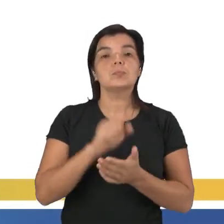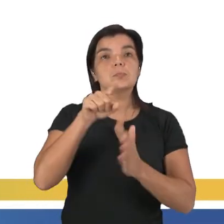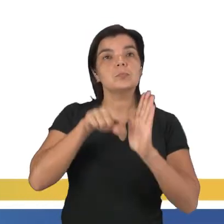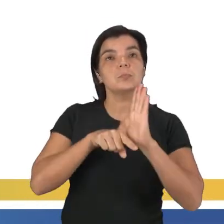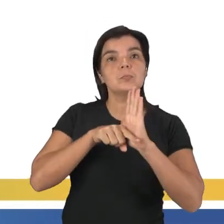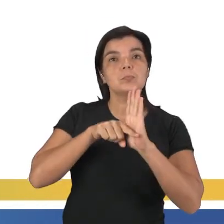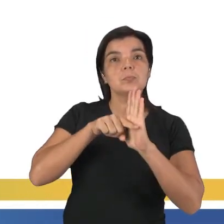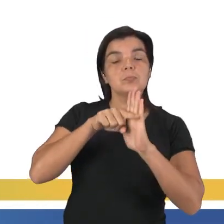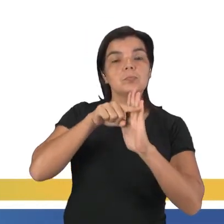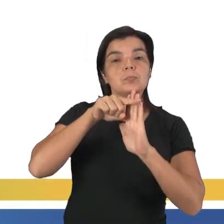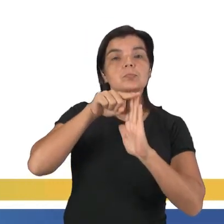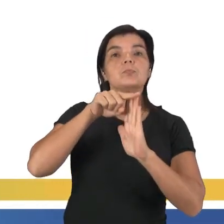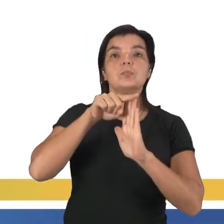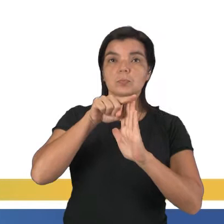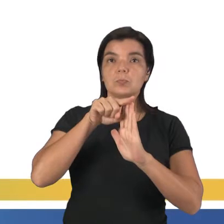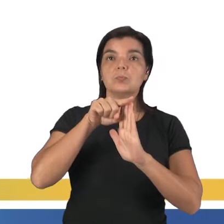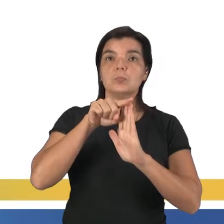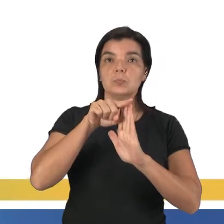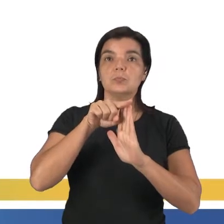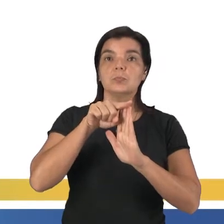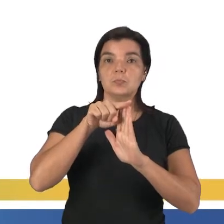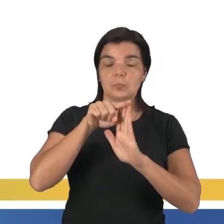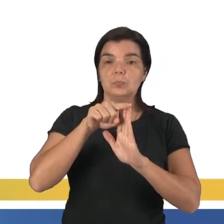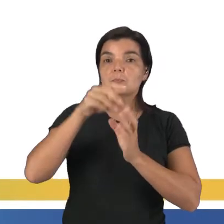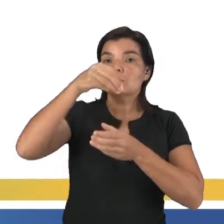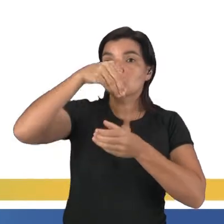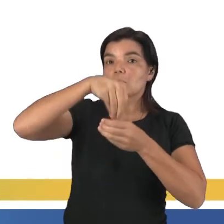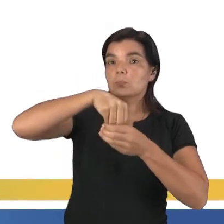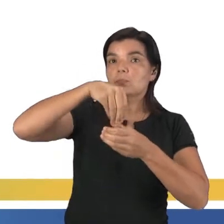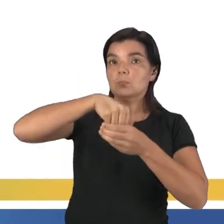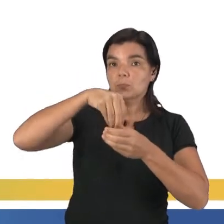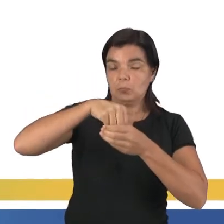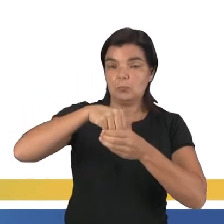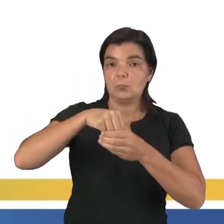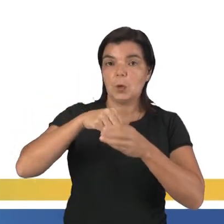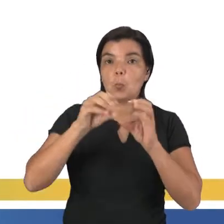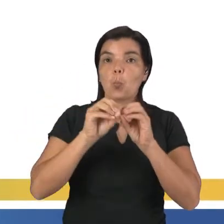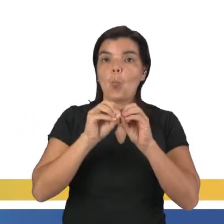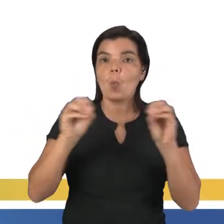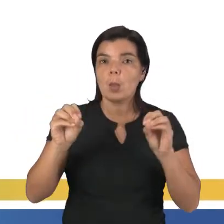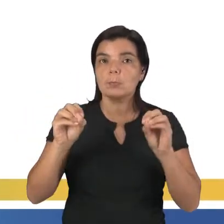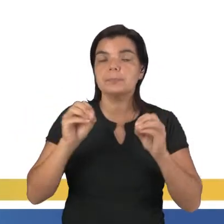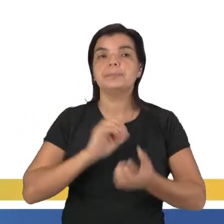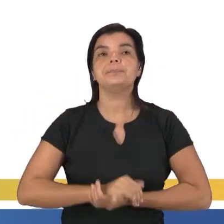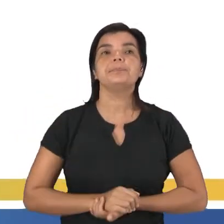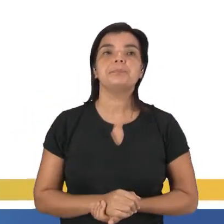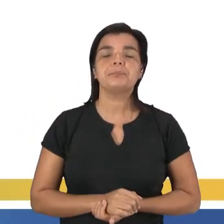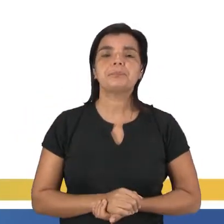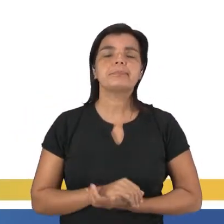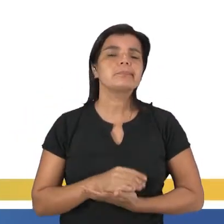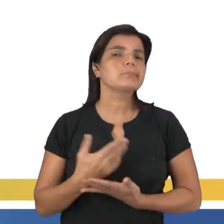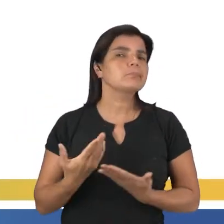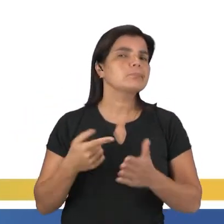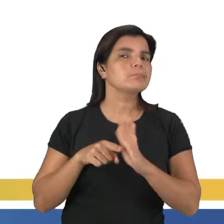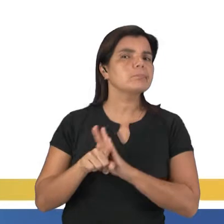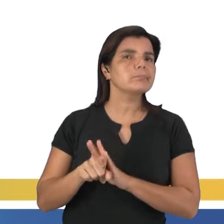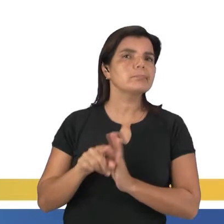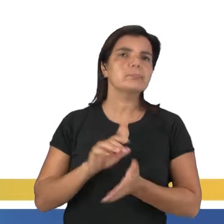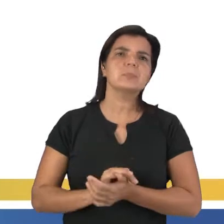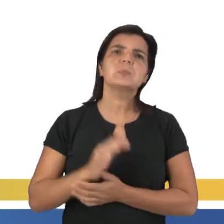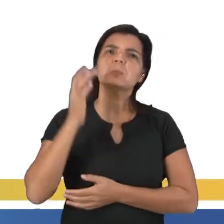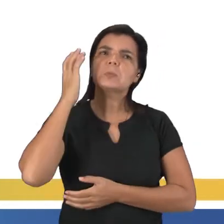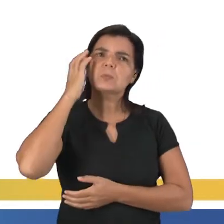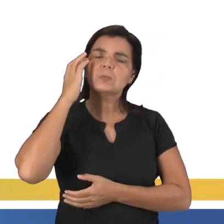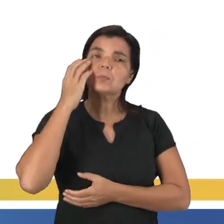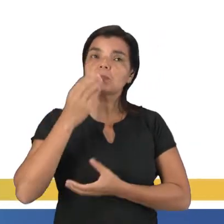Aurélio, capacidade é o volume ou o âmbito do interior de um corpo que é vazio, né? Aí eu faço a seguinte indagação. Será